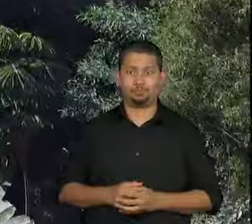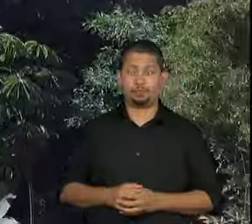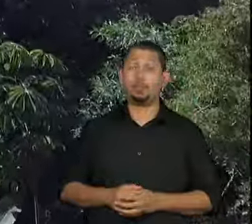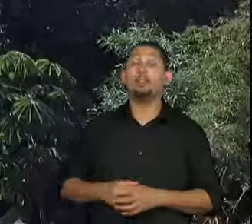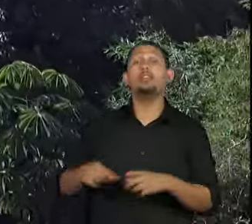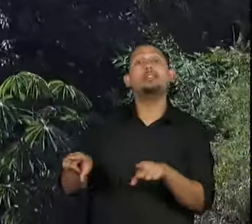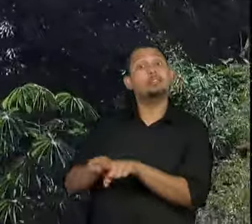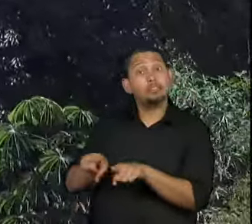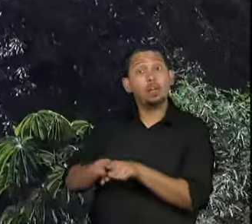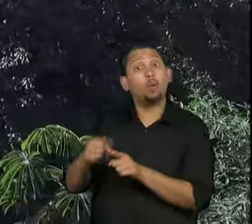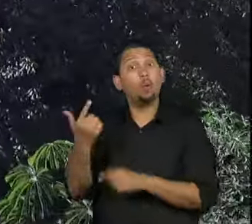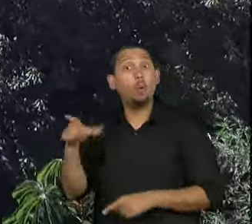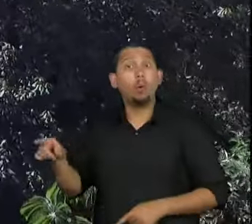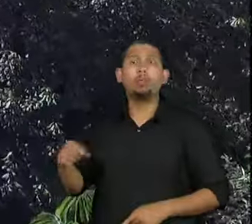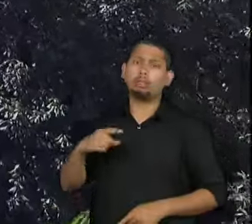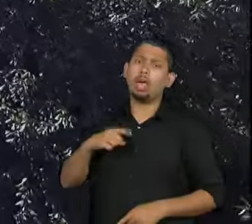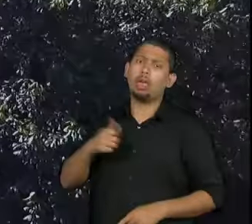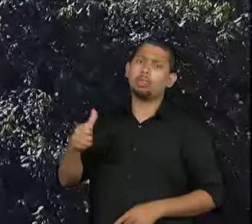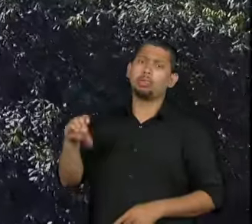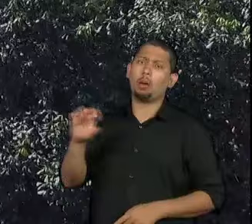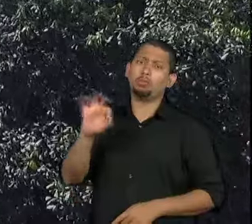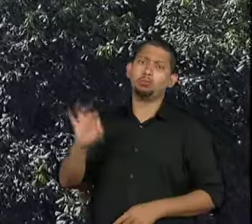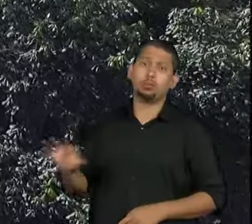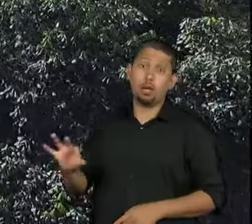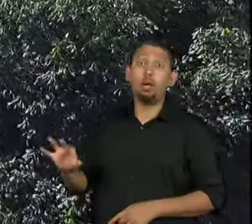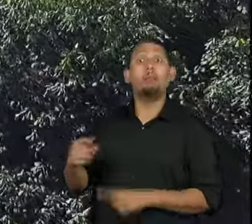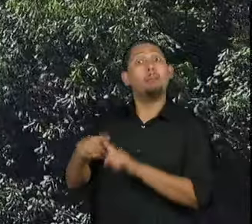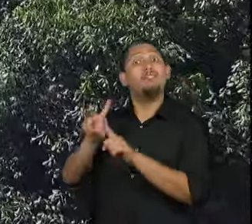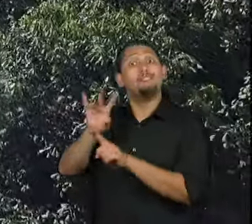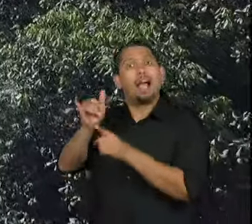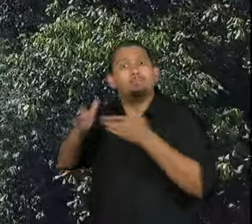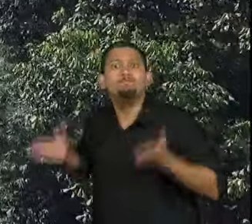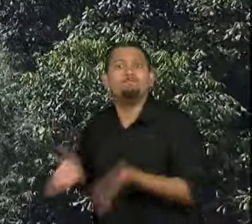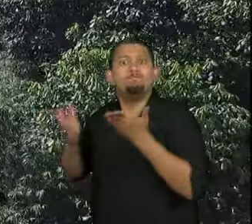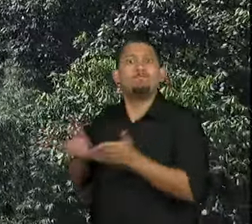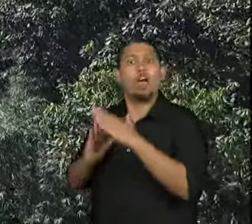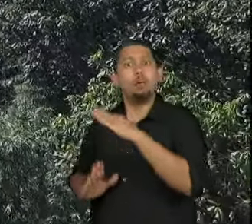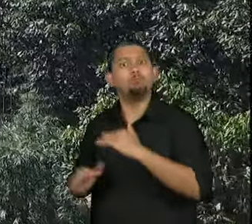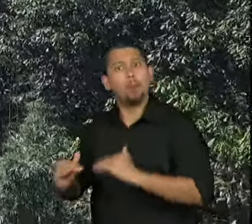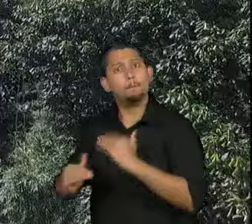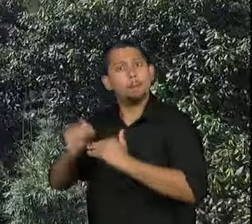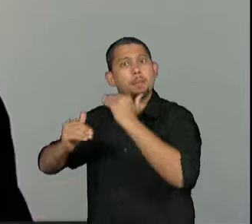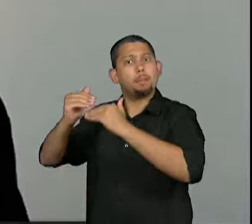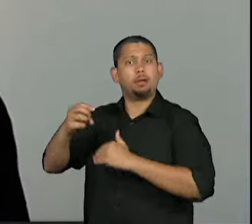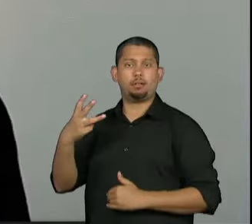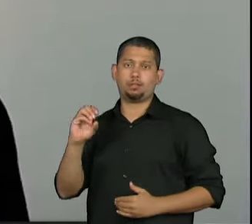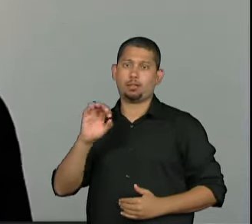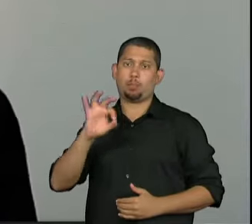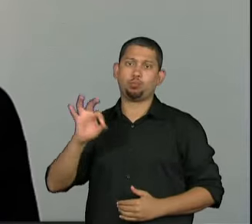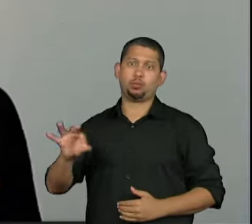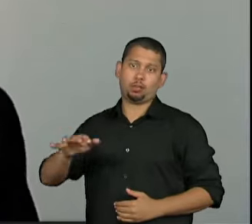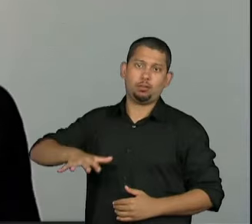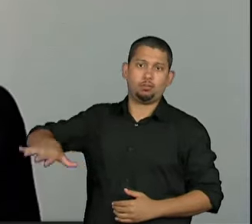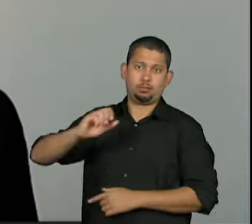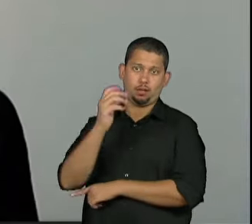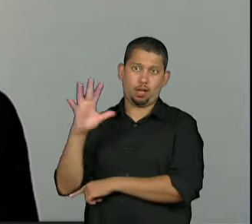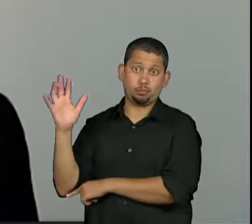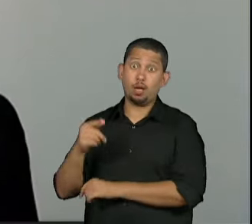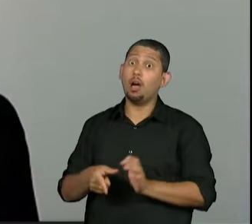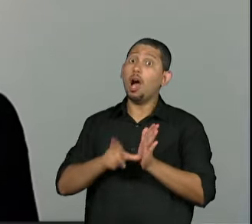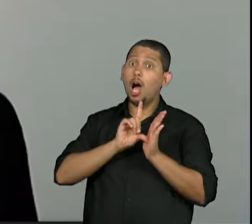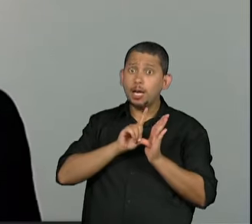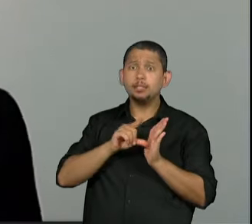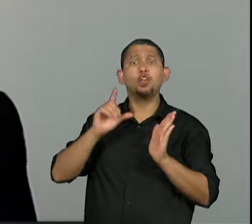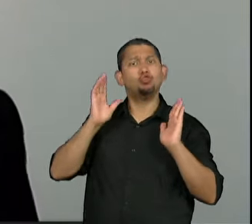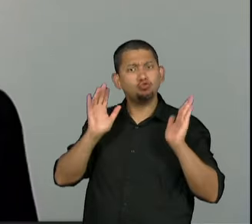a 30%. Então, nós vamos incentivar esses municípios. Tudo isso nós temos diagnósticos, temos mapeamento, mas certamente